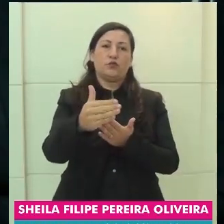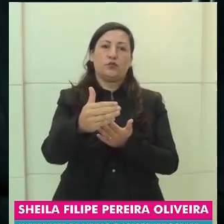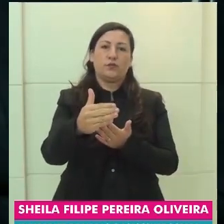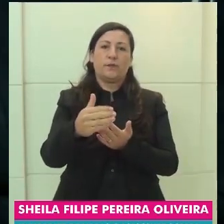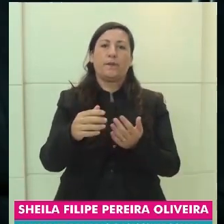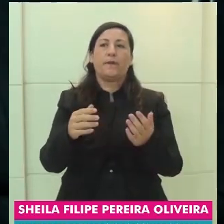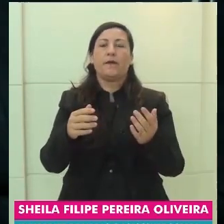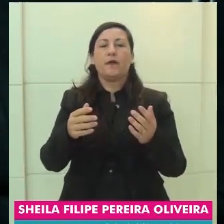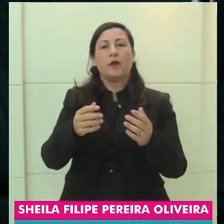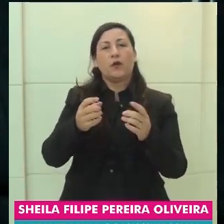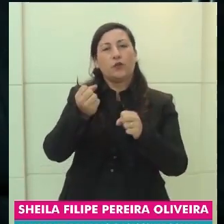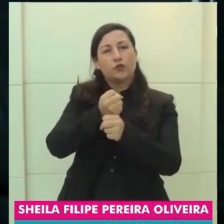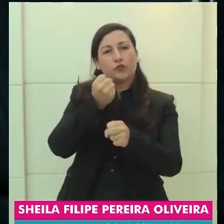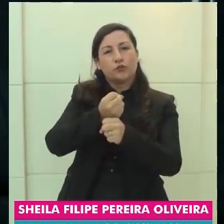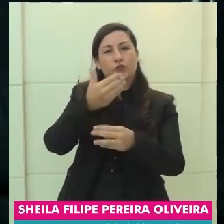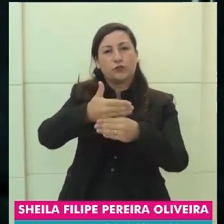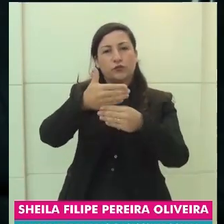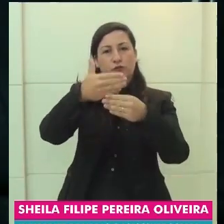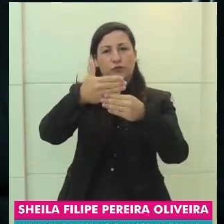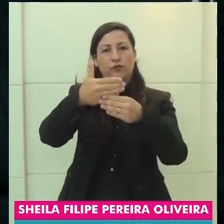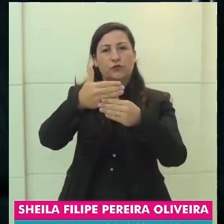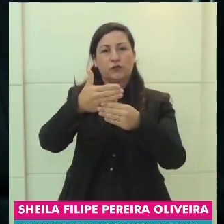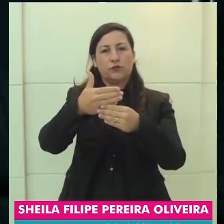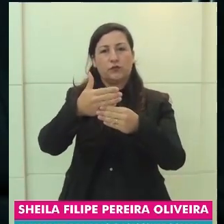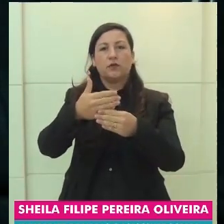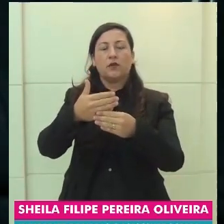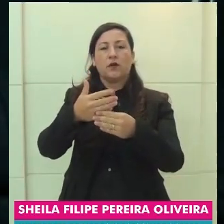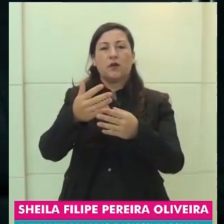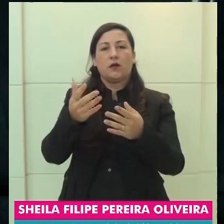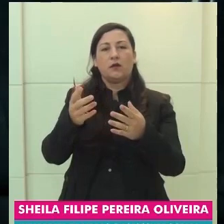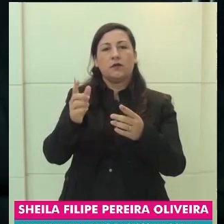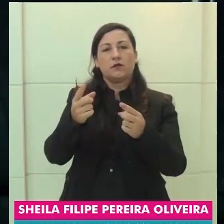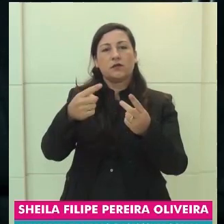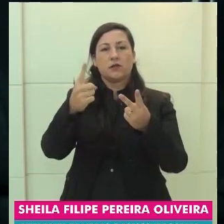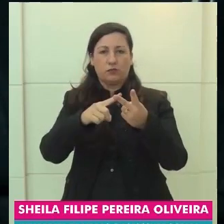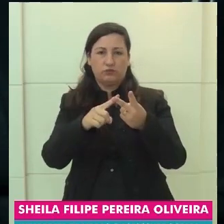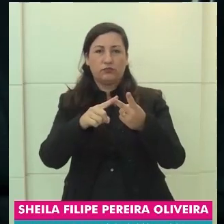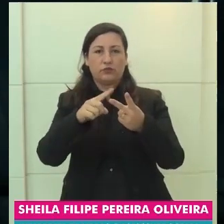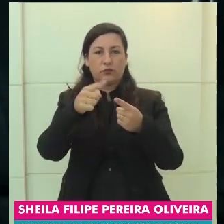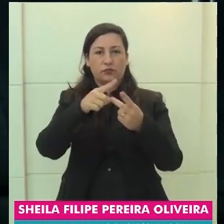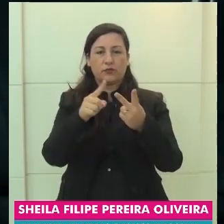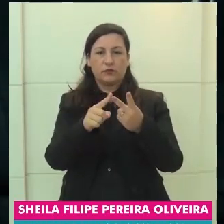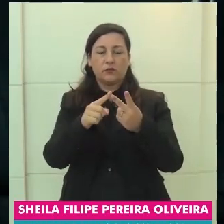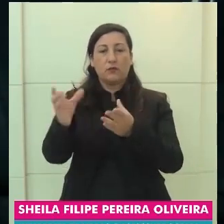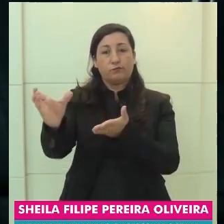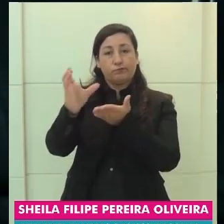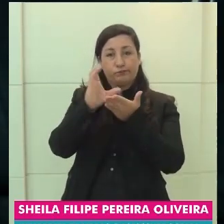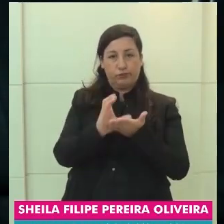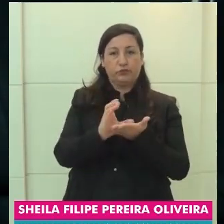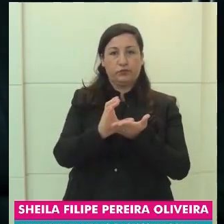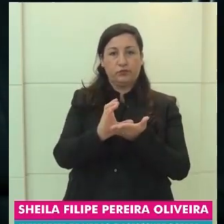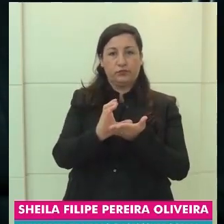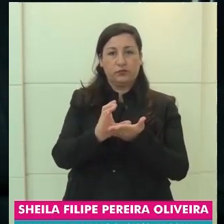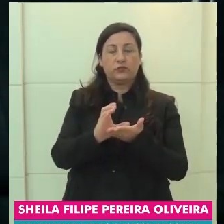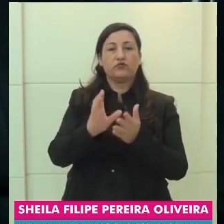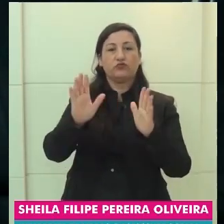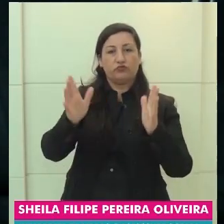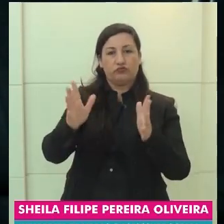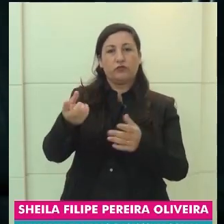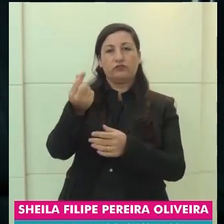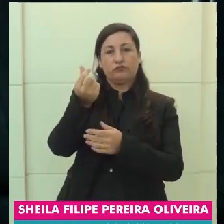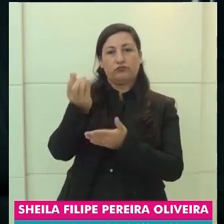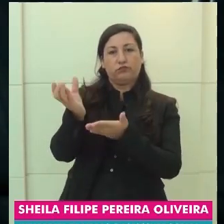falado aqui, né? Foi construído por recursos próprios. E a segunda parte foi uma emenda parlamentar do deputado Felipe Estefan, de